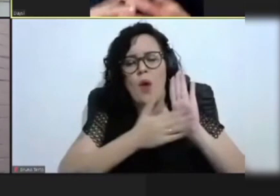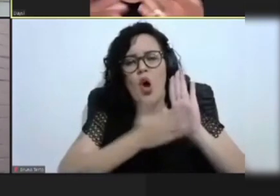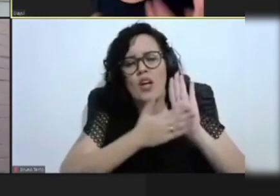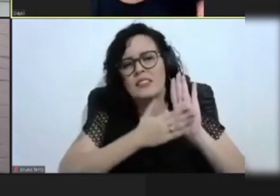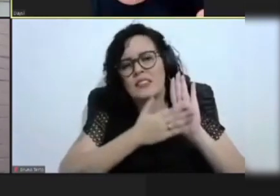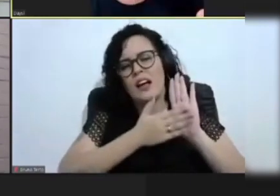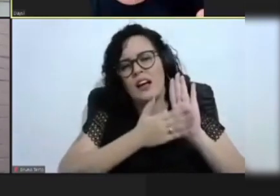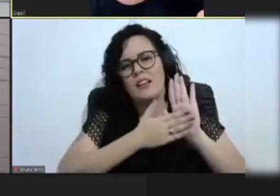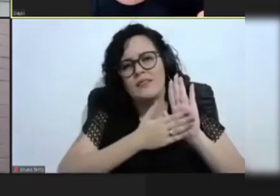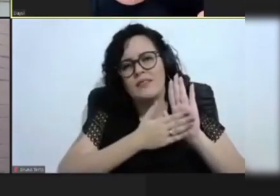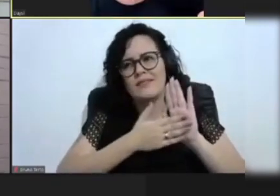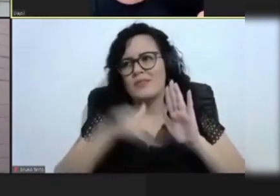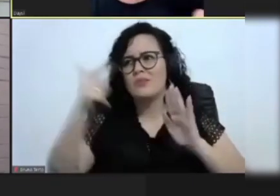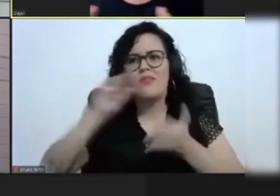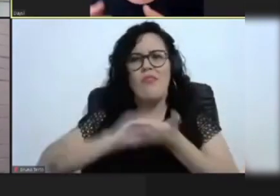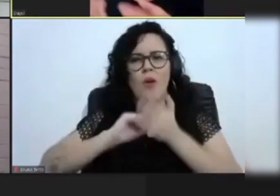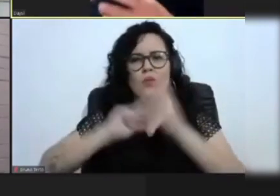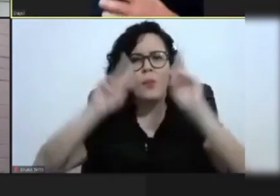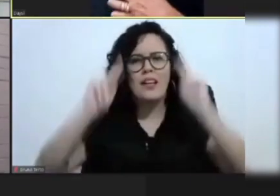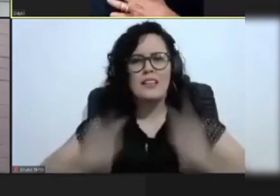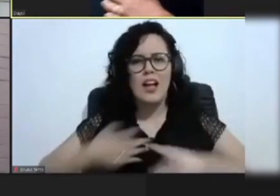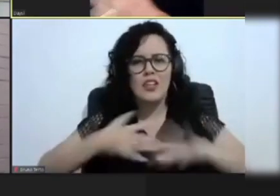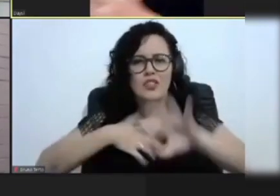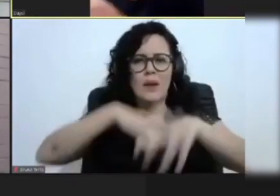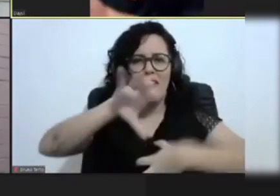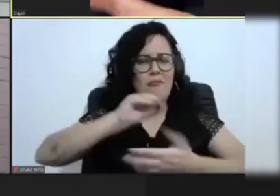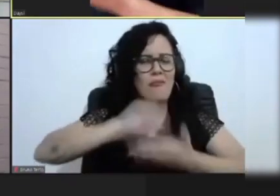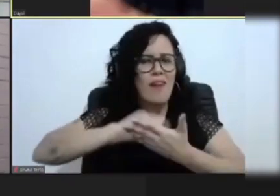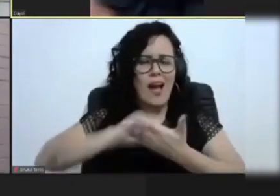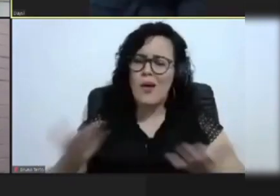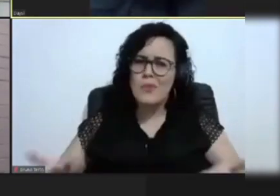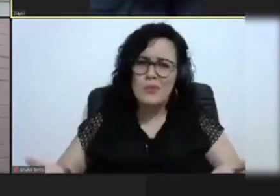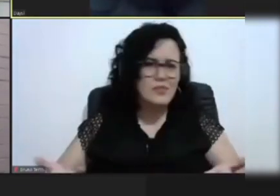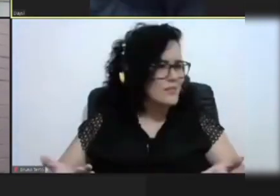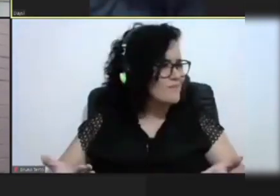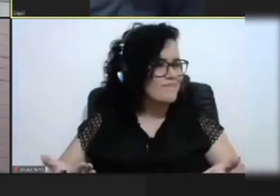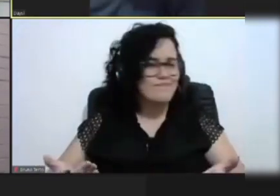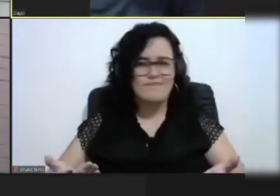tão desumana, né, e eu vejo